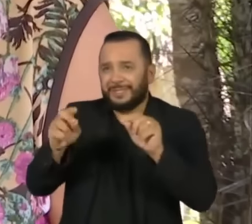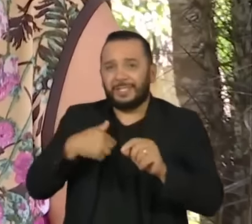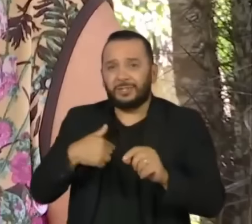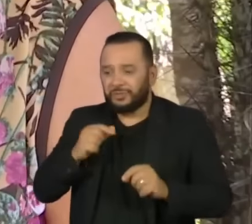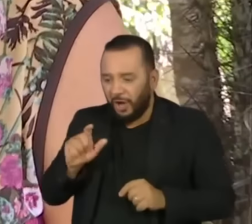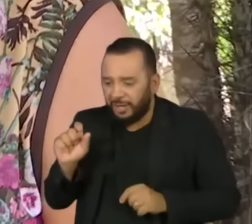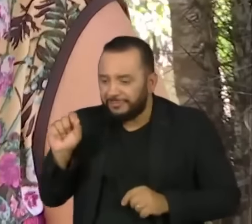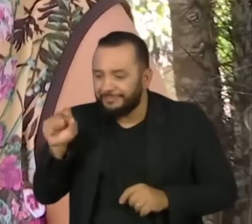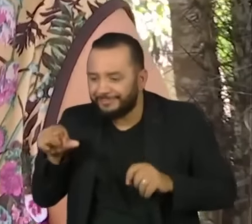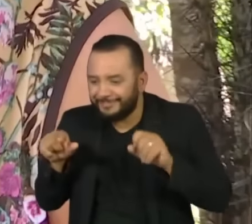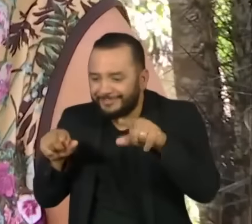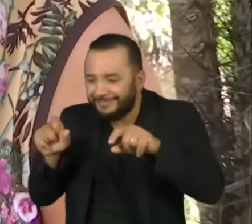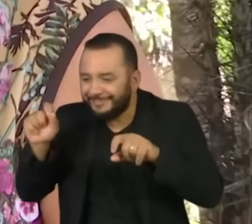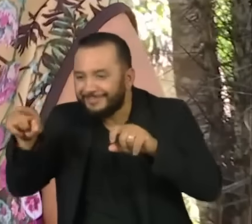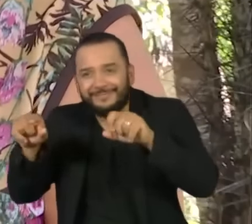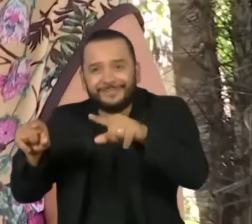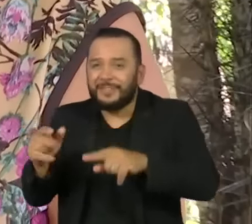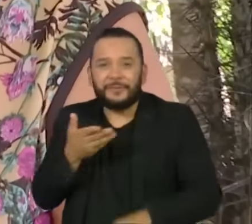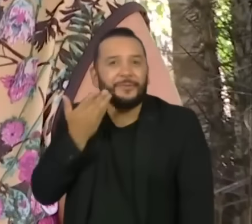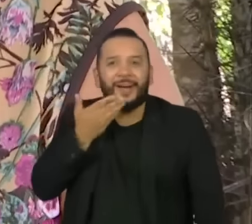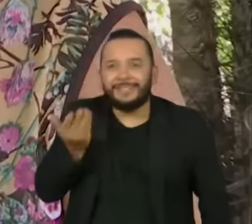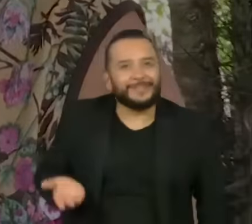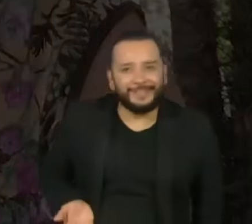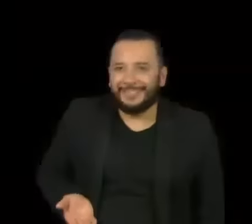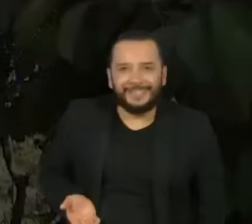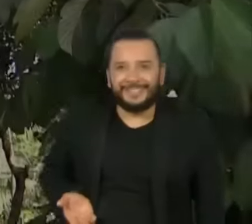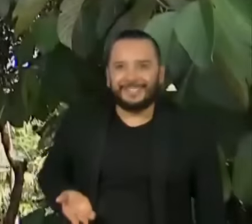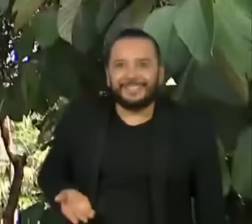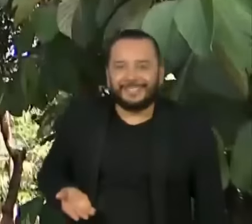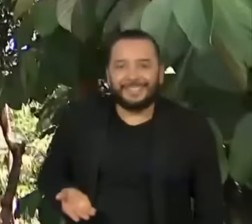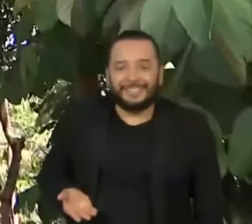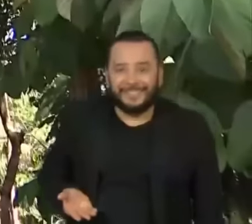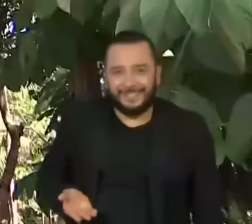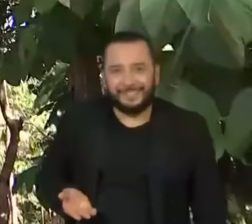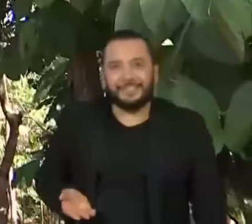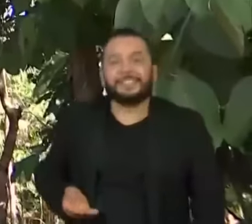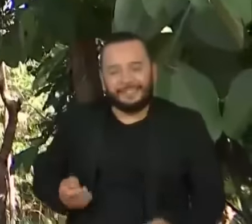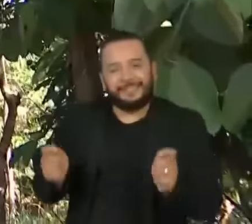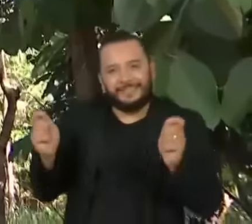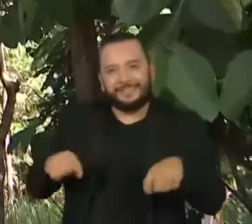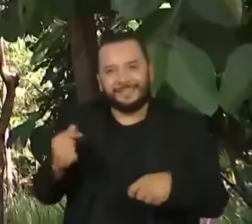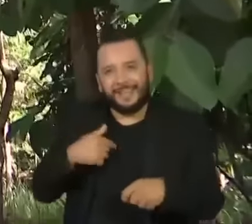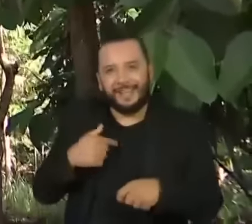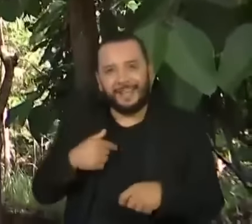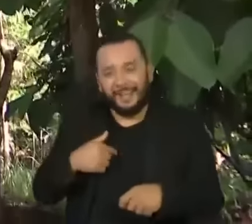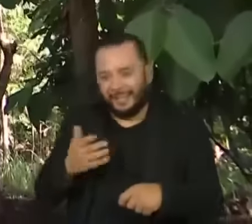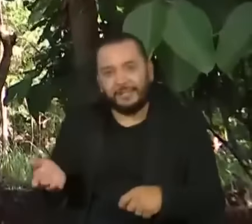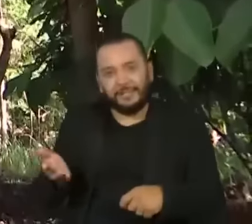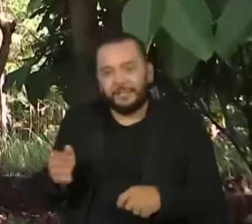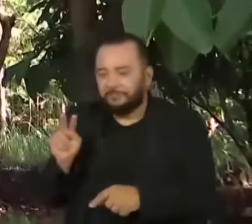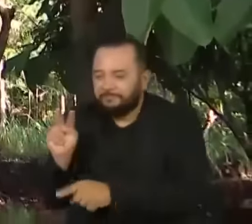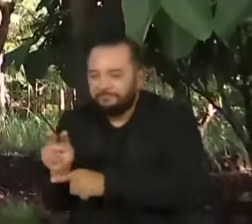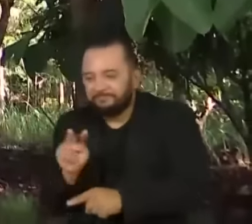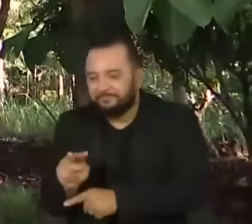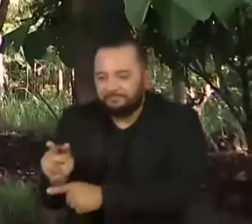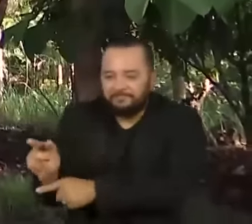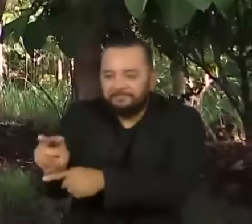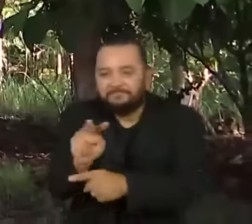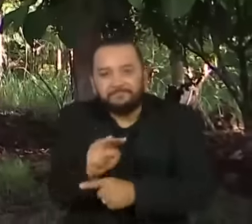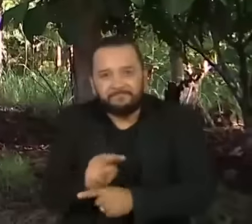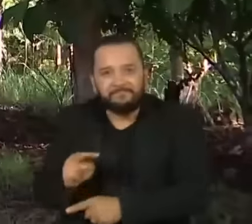terra limpa. Eu tenho que chamar, puxar mais para ir, para conservar essa terra,